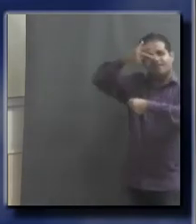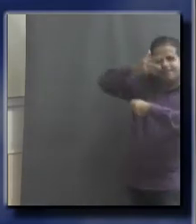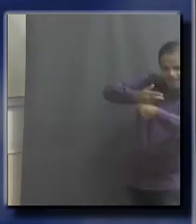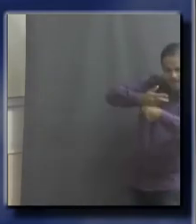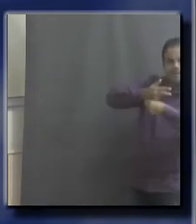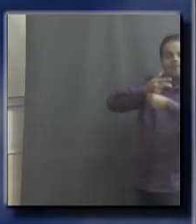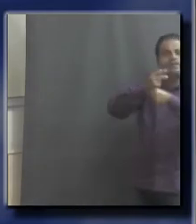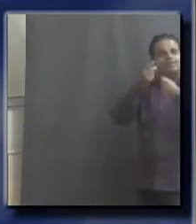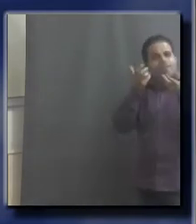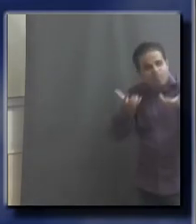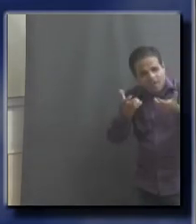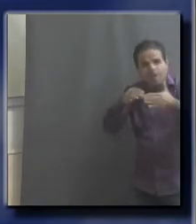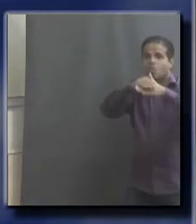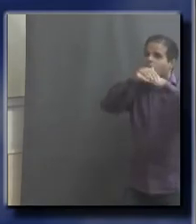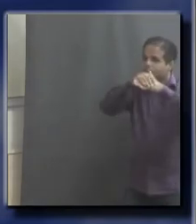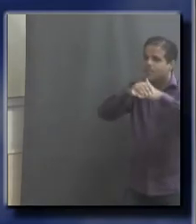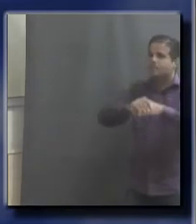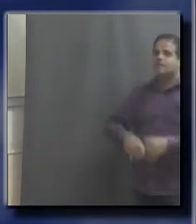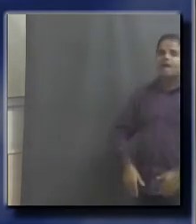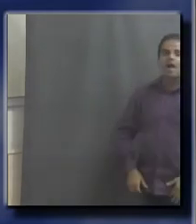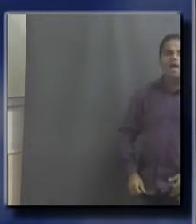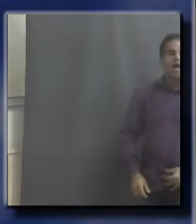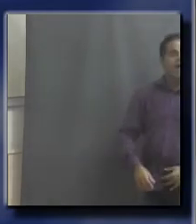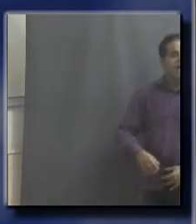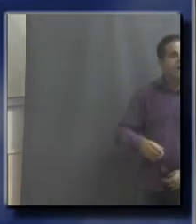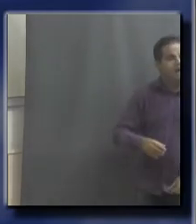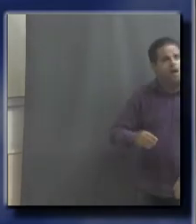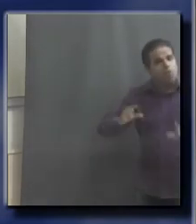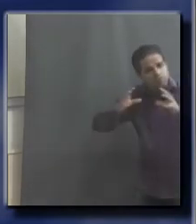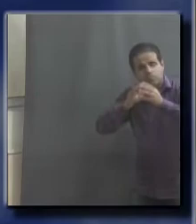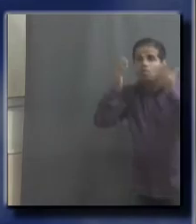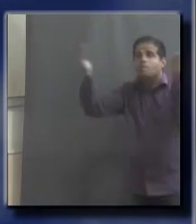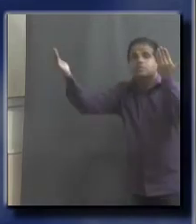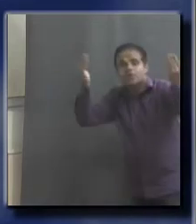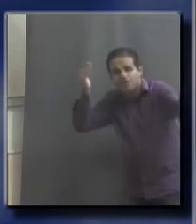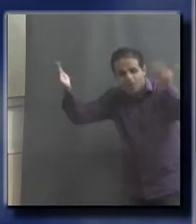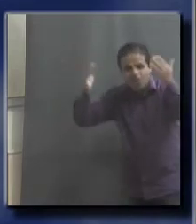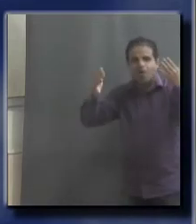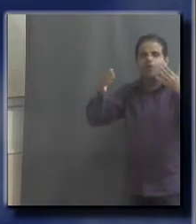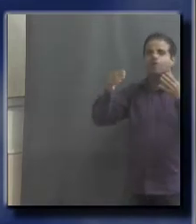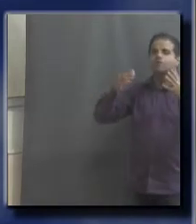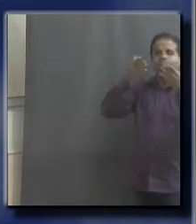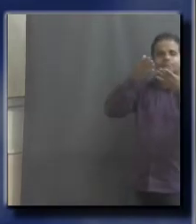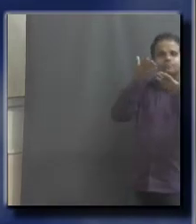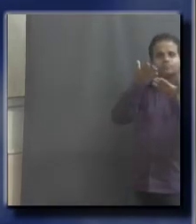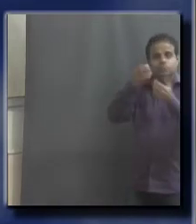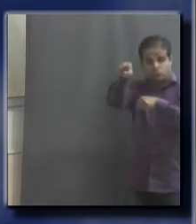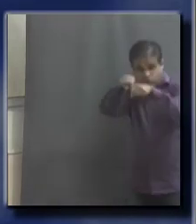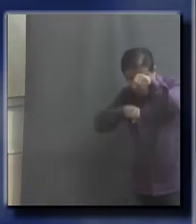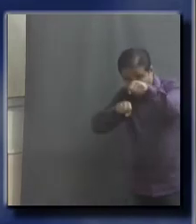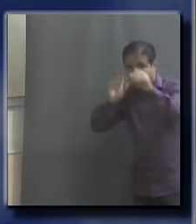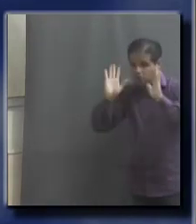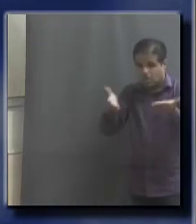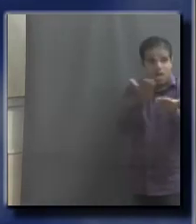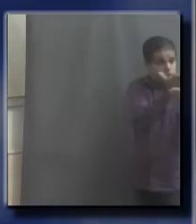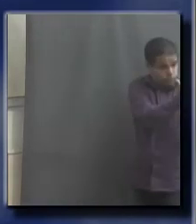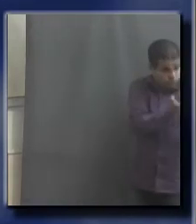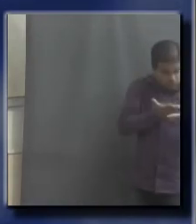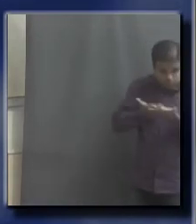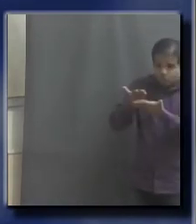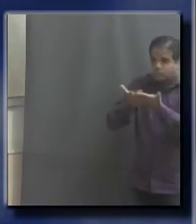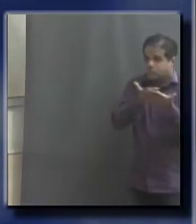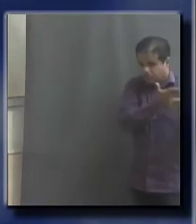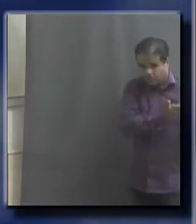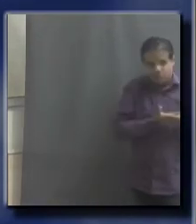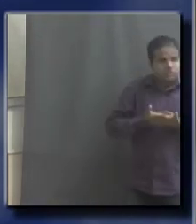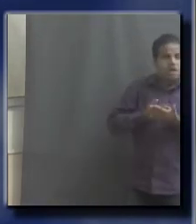então, cumprimentar as psicólogas e psicólogos, docentes e estudantes que estão aqui nesse momento,